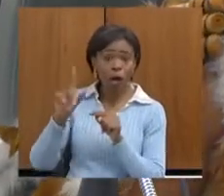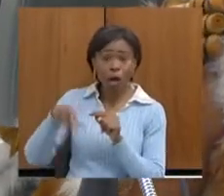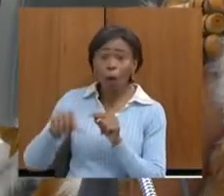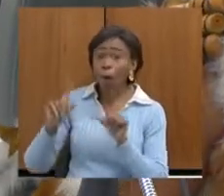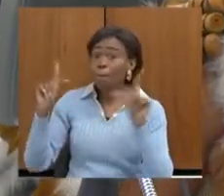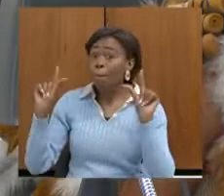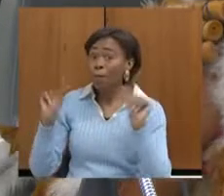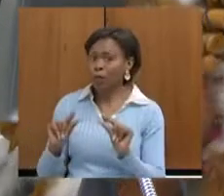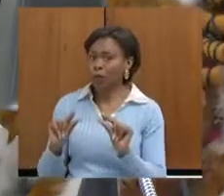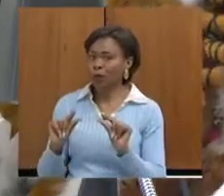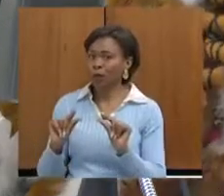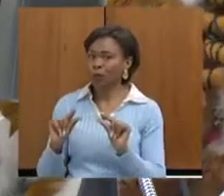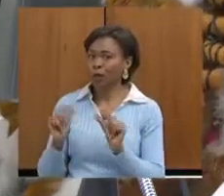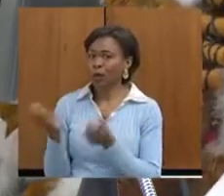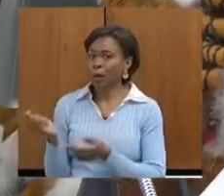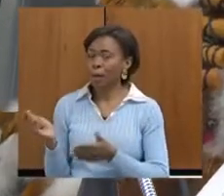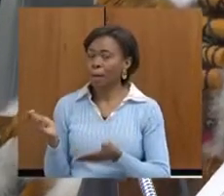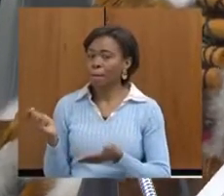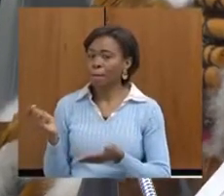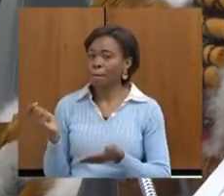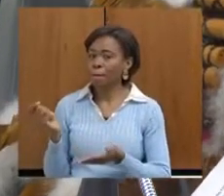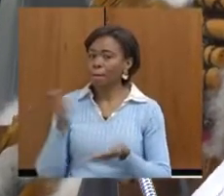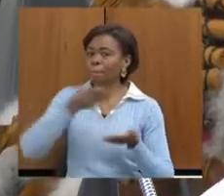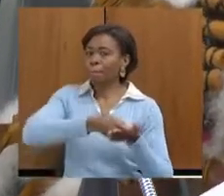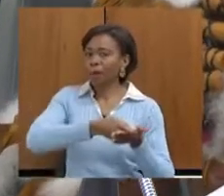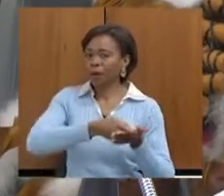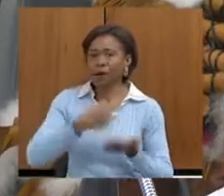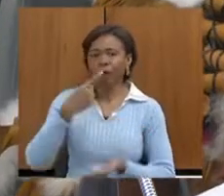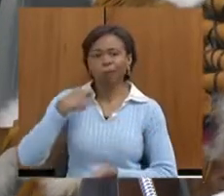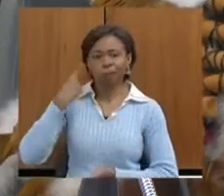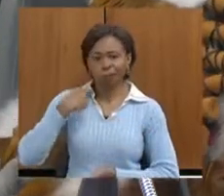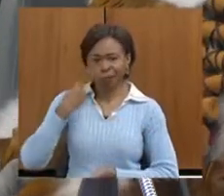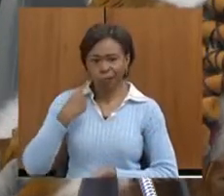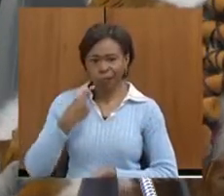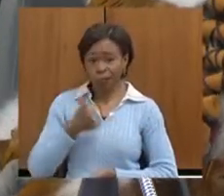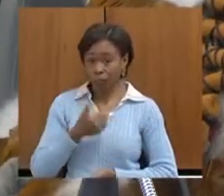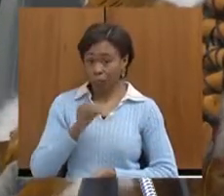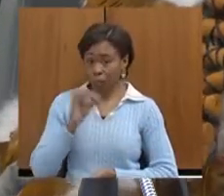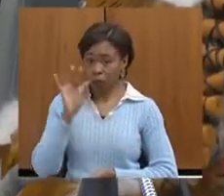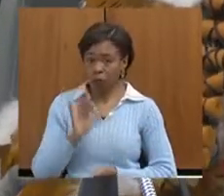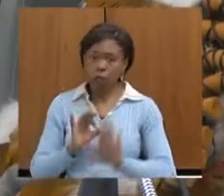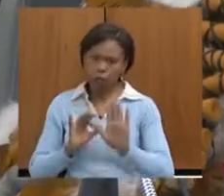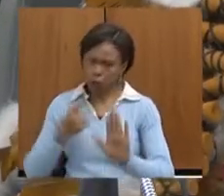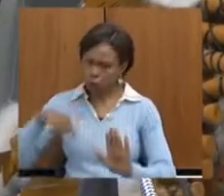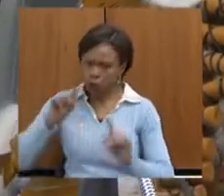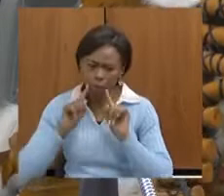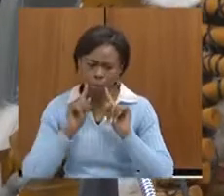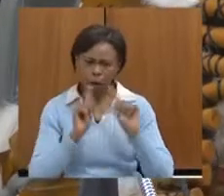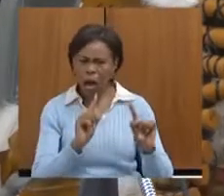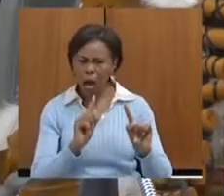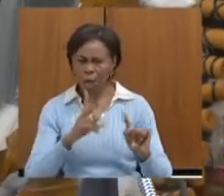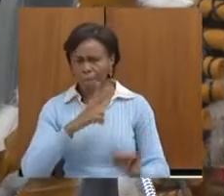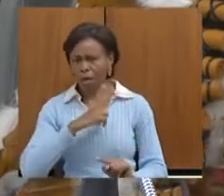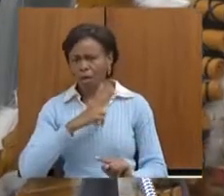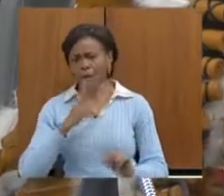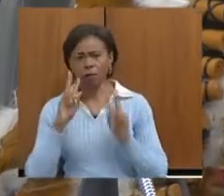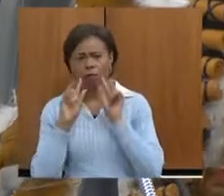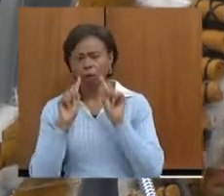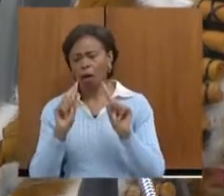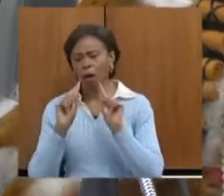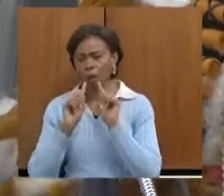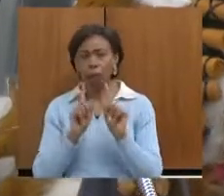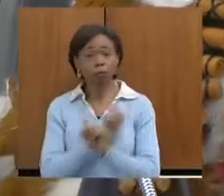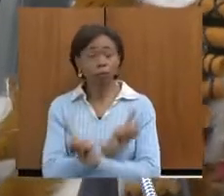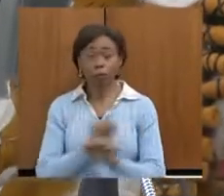que entrou na conta dos Advogados aqui gente nós não estão fazendo crítica individual porque nós nem